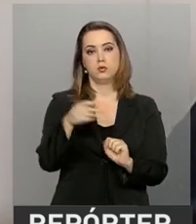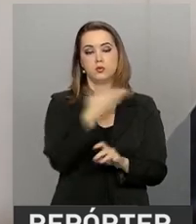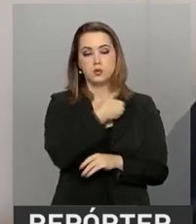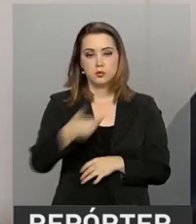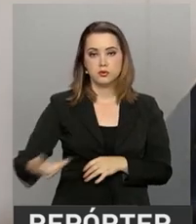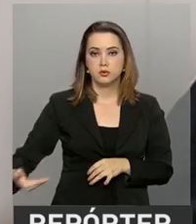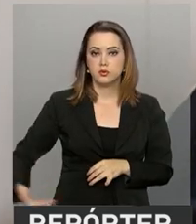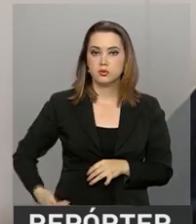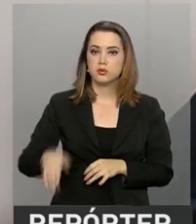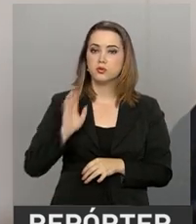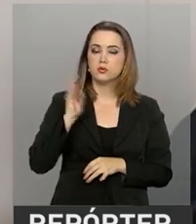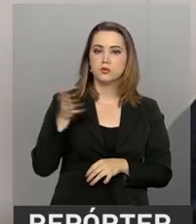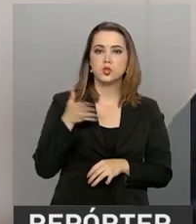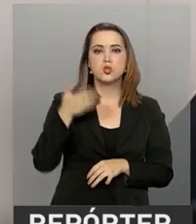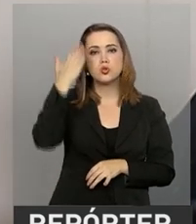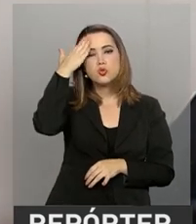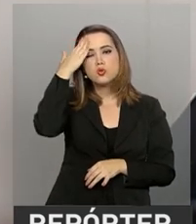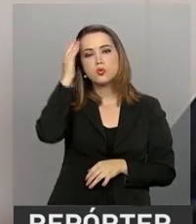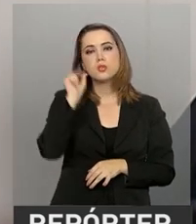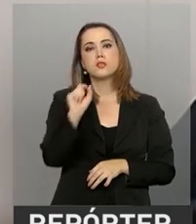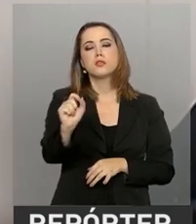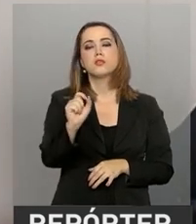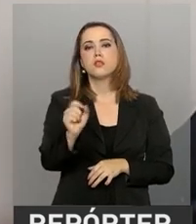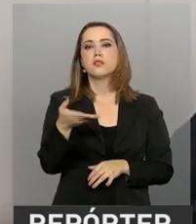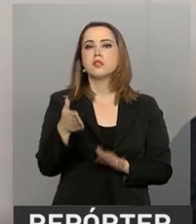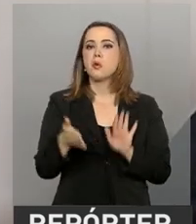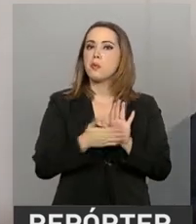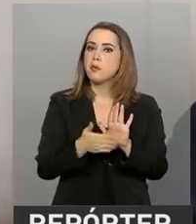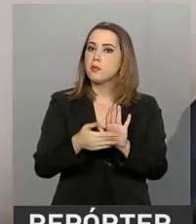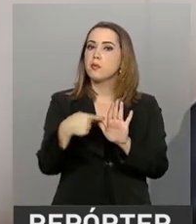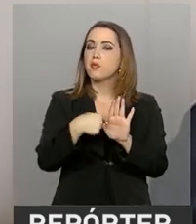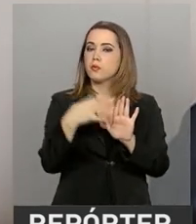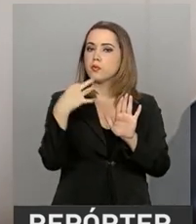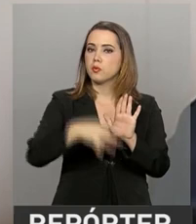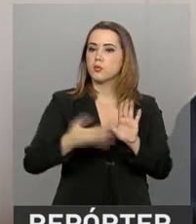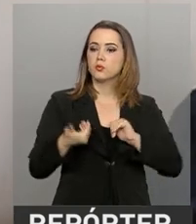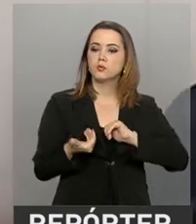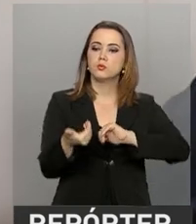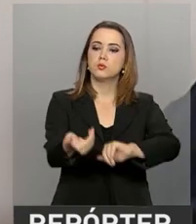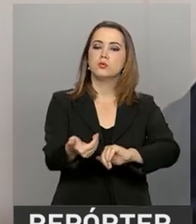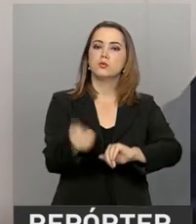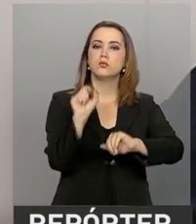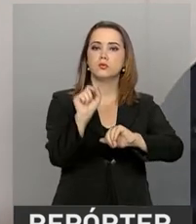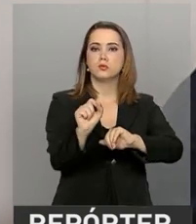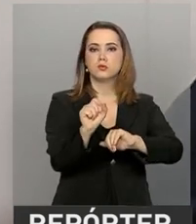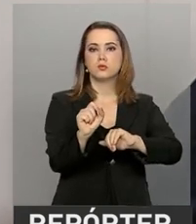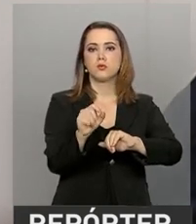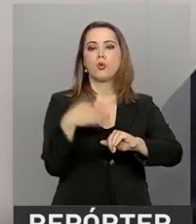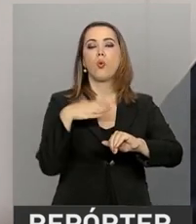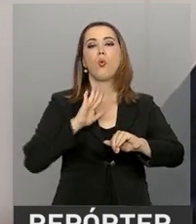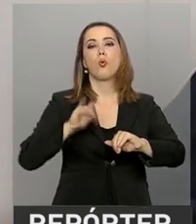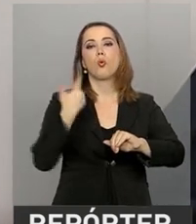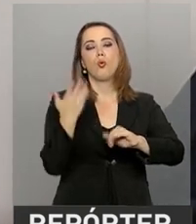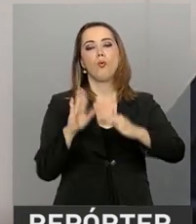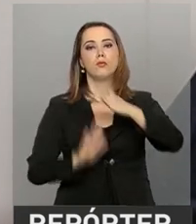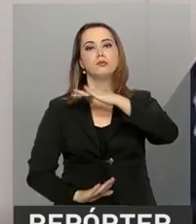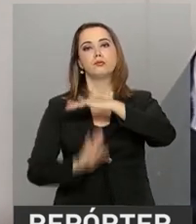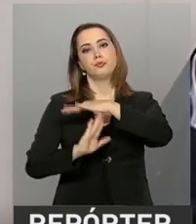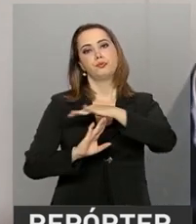governo já adote como proposta ao Congresso Nacional o limite